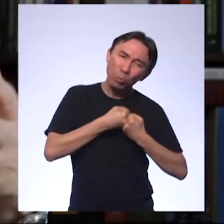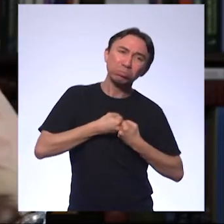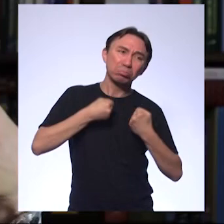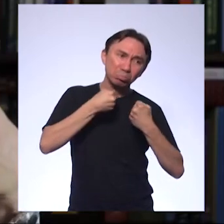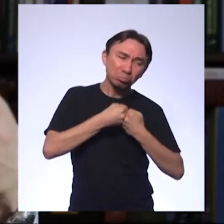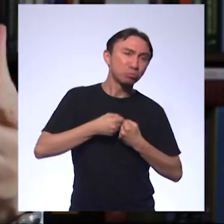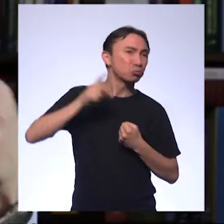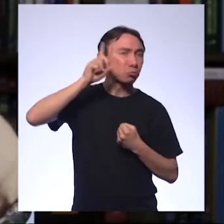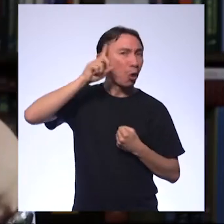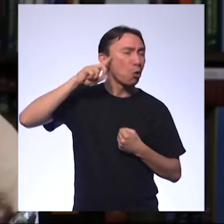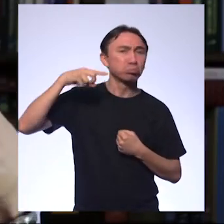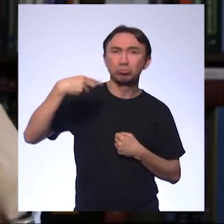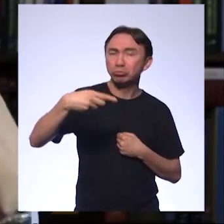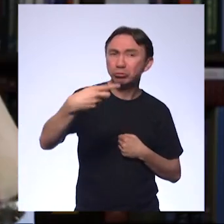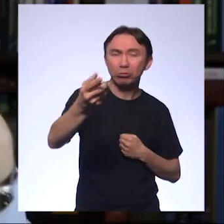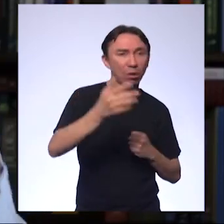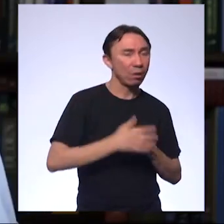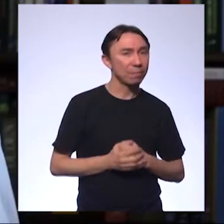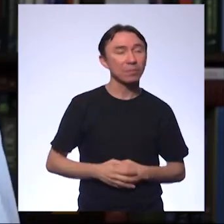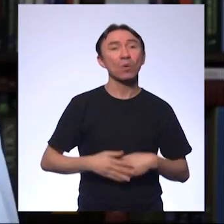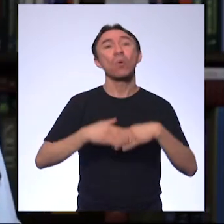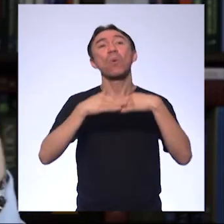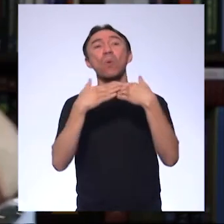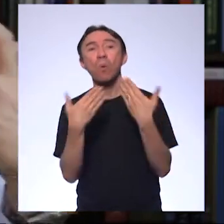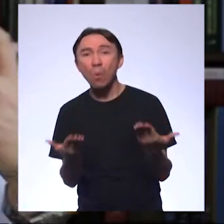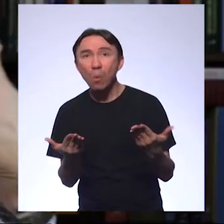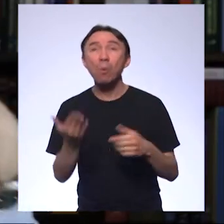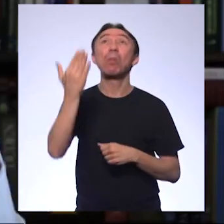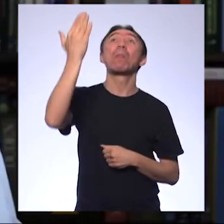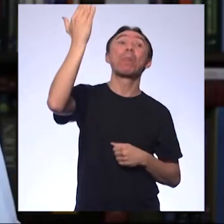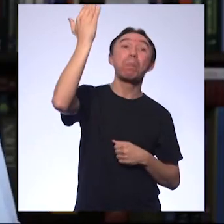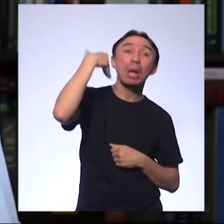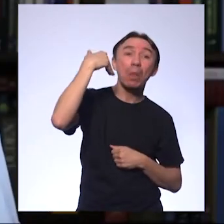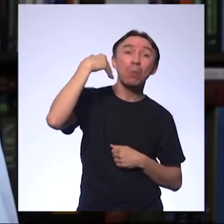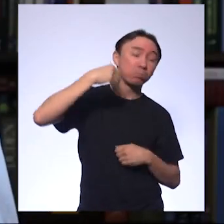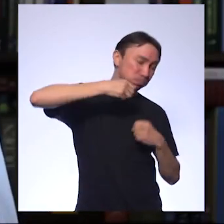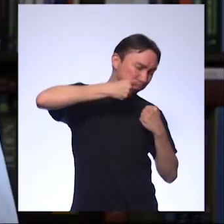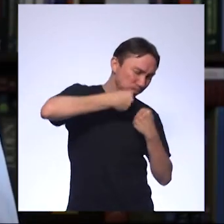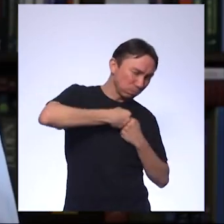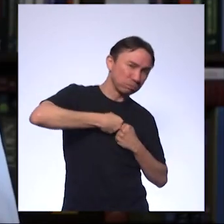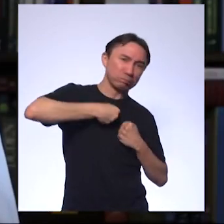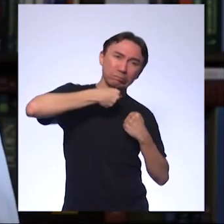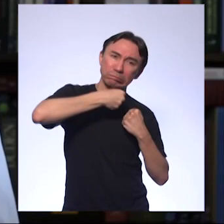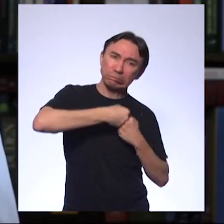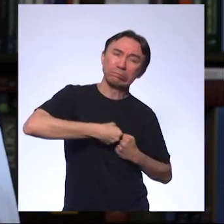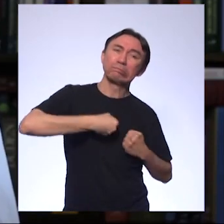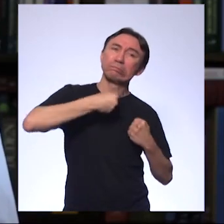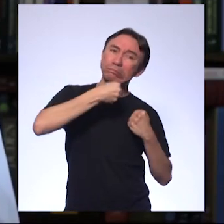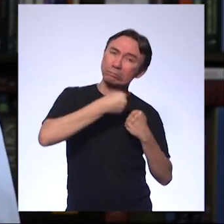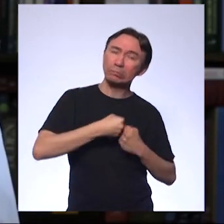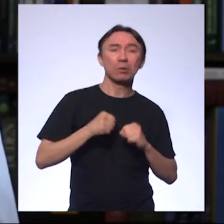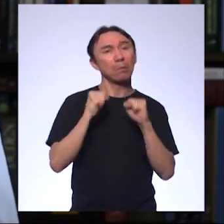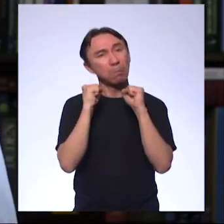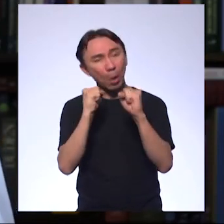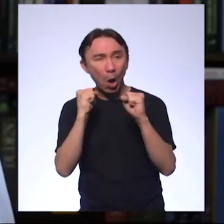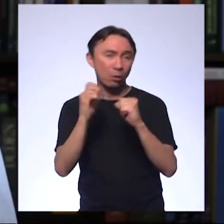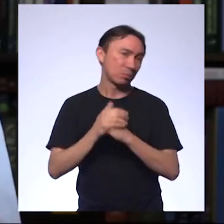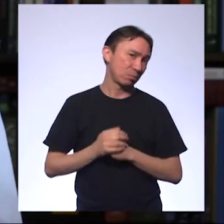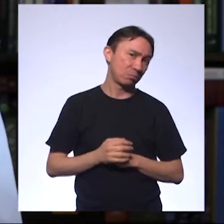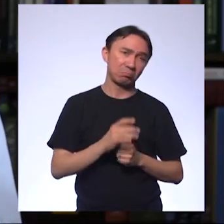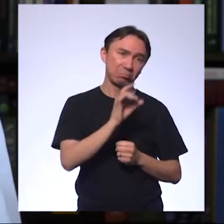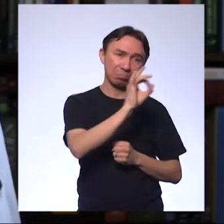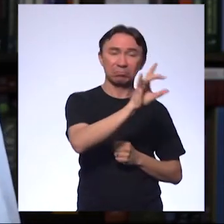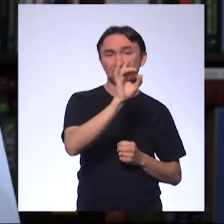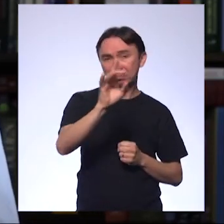seus objetivos, né? Ou mesmo uma luta interior, né? Nós mesmos podemos travar uma batalha enxadrística dentro de